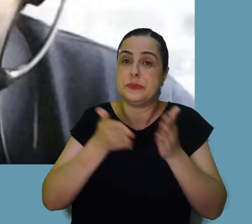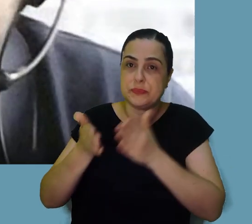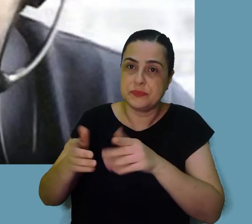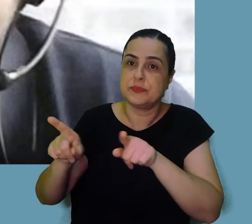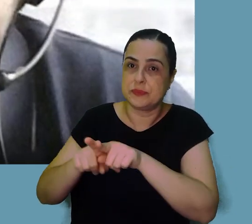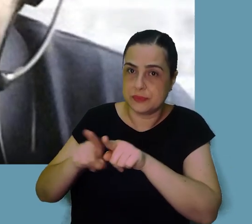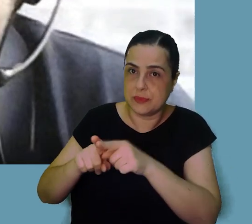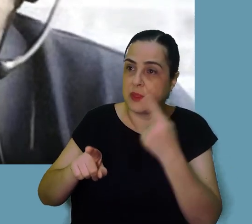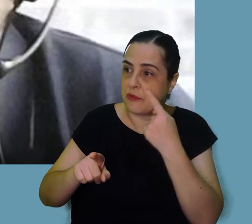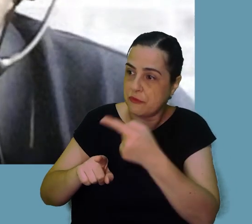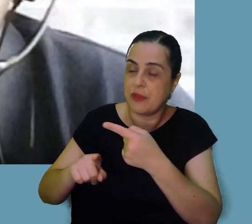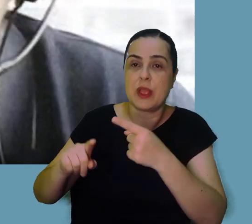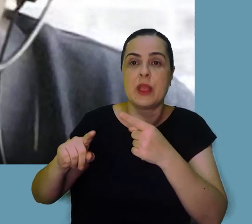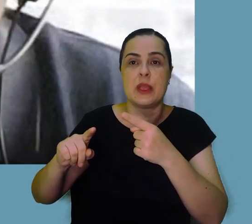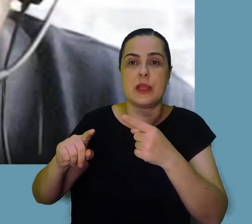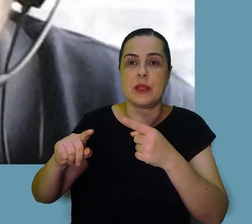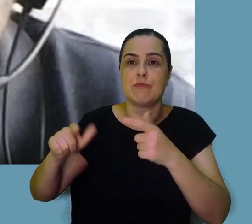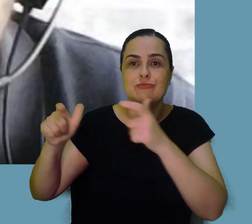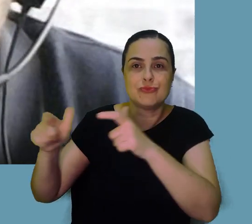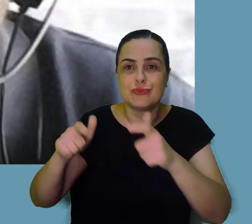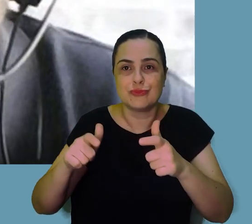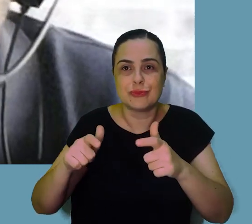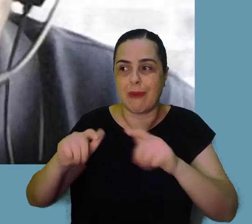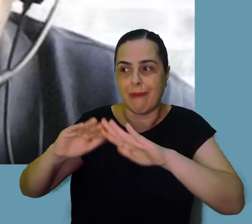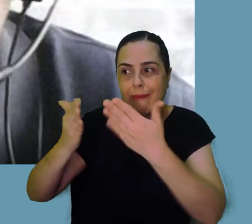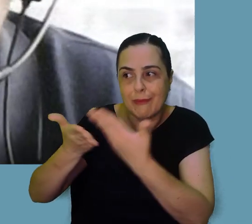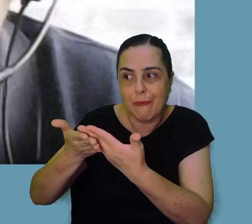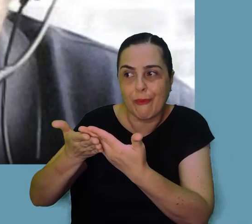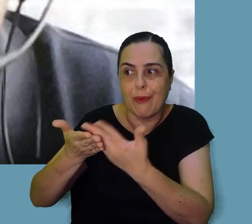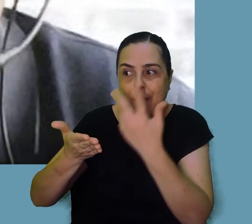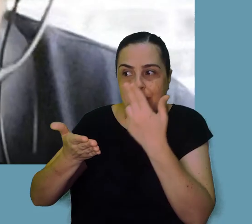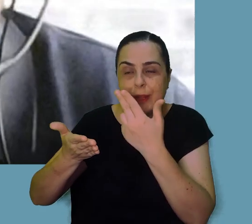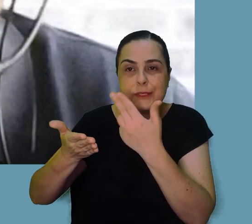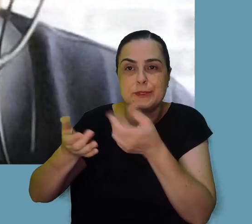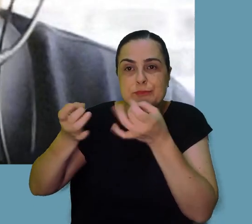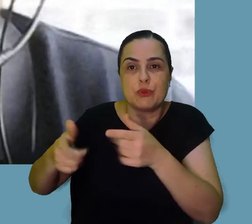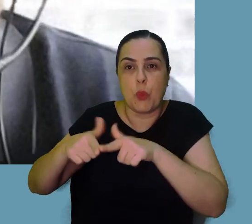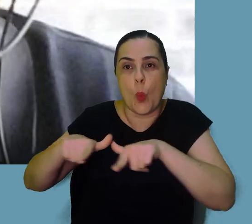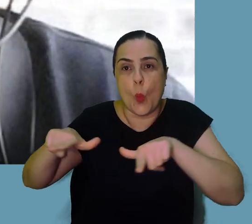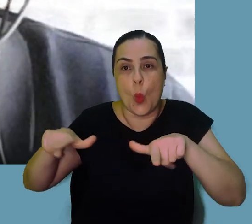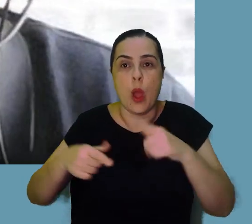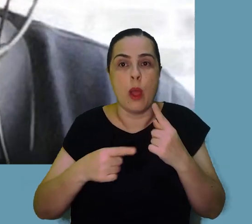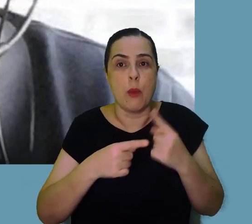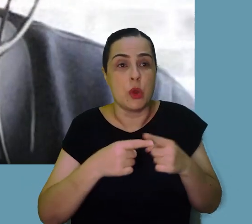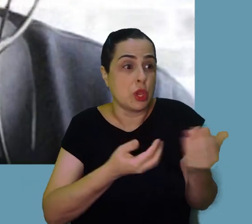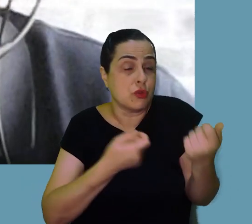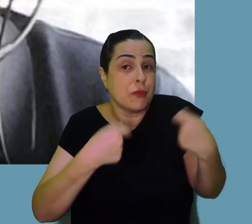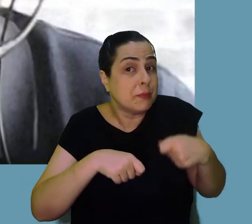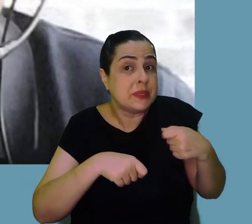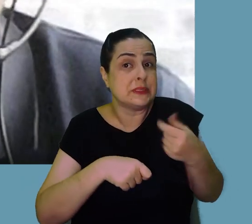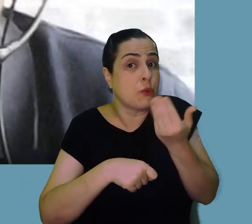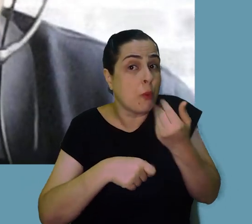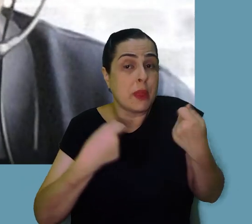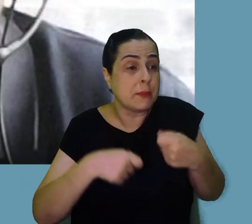escolas também estão vazias, porque esse jovem precisa comer e precisa alimentar a sua família, e é por isso que ele recorre à informalidade. Eu